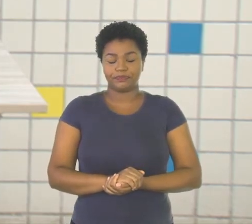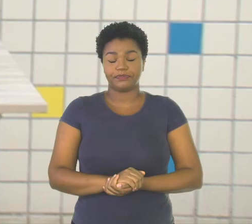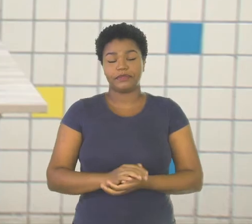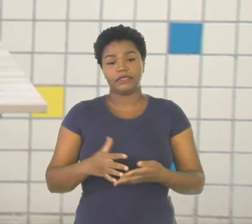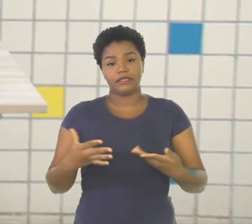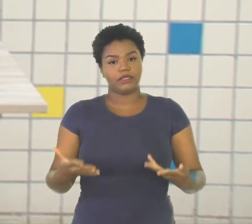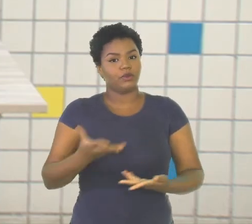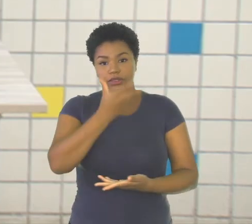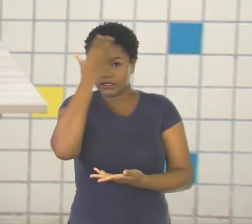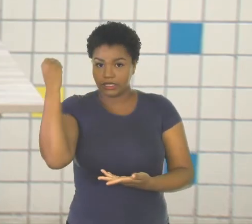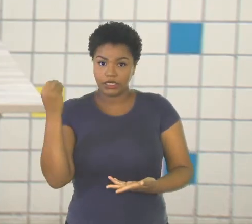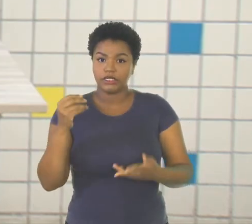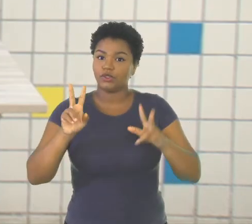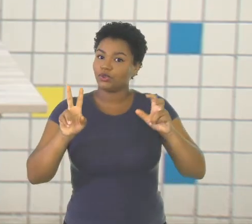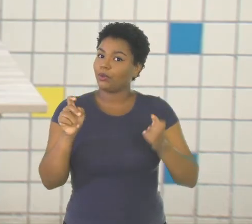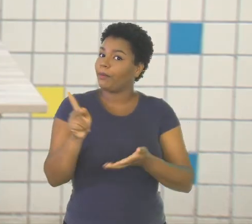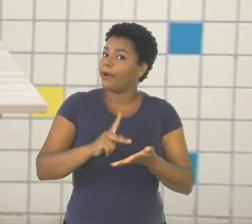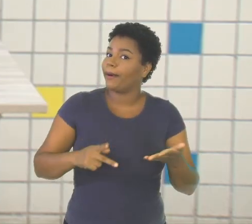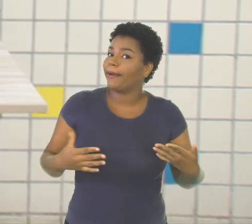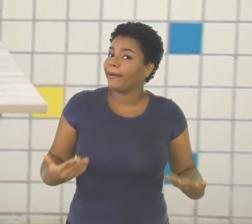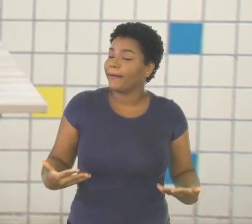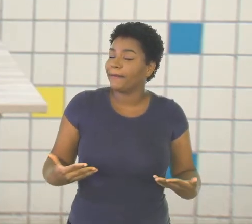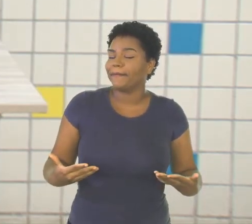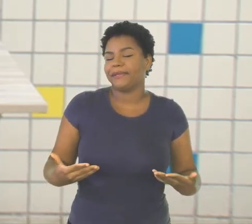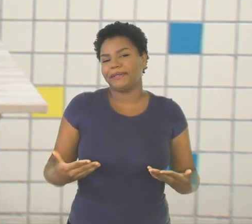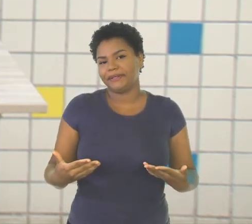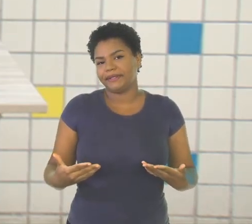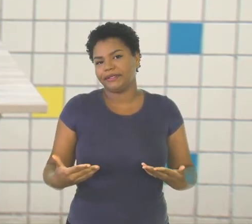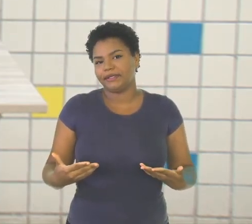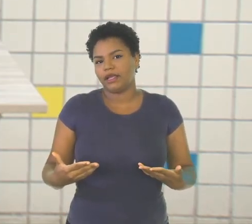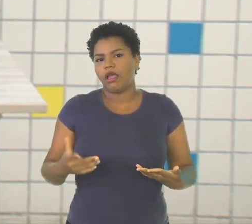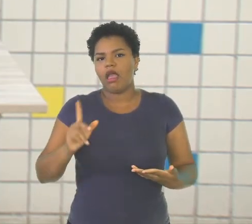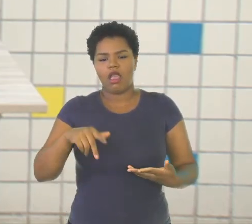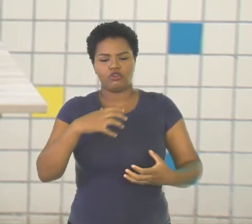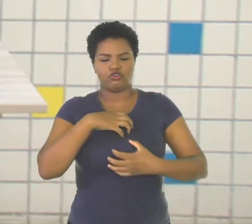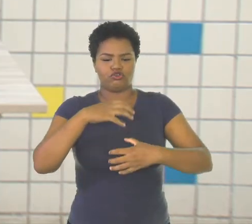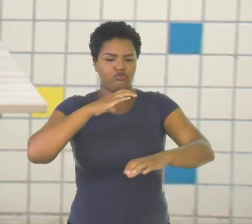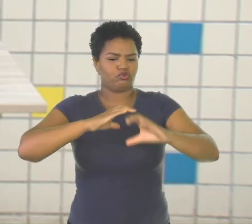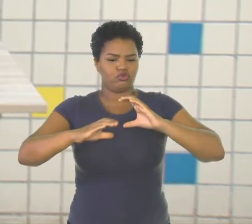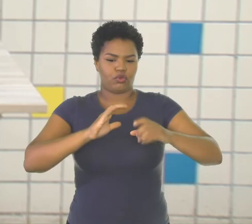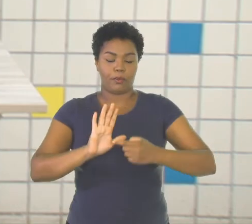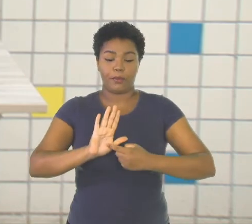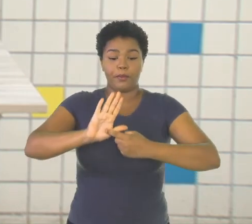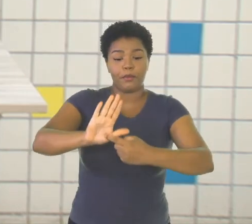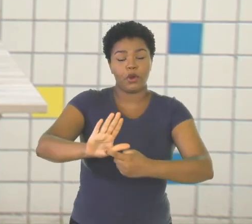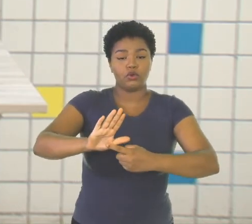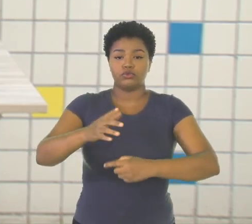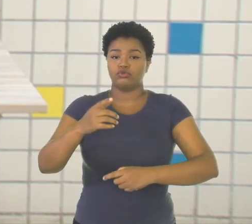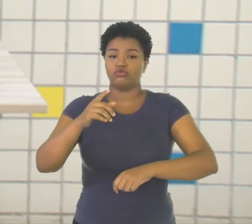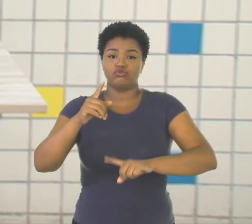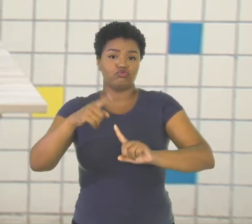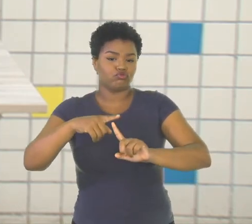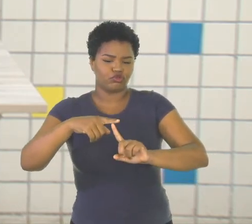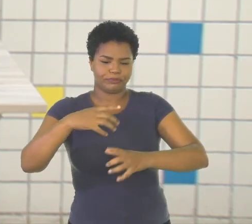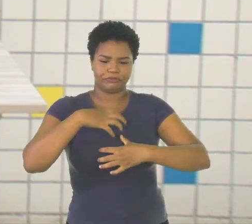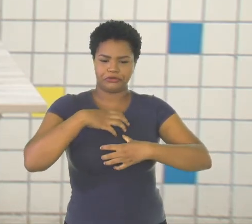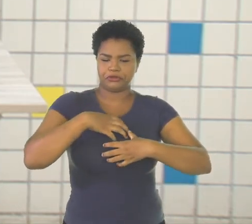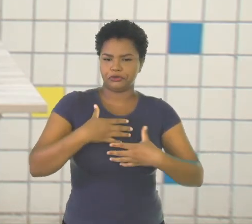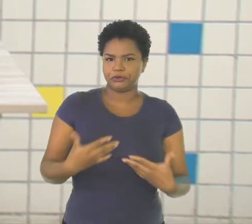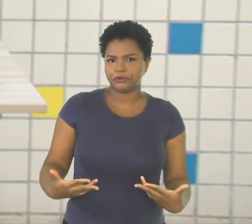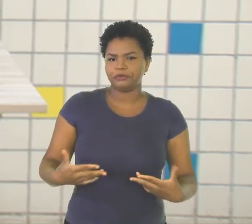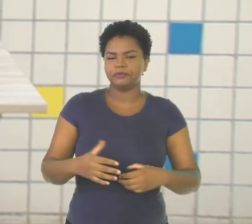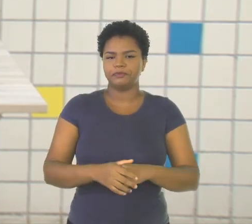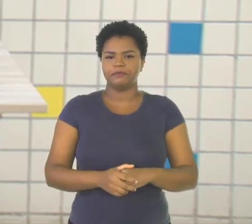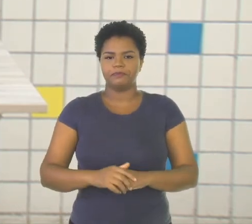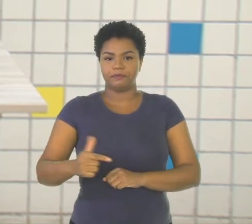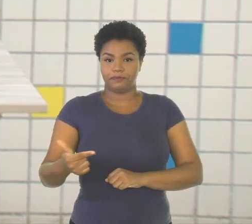sobre poema. Primeiro, poema é uma forma de comunicação que expressa algum tipo de sentimento. Segundo,